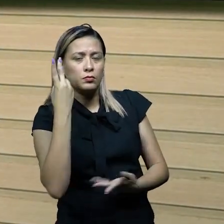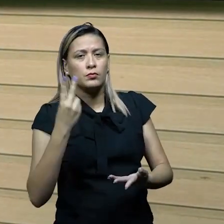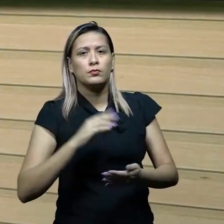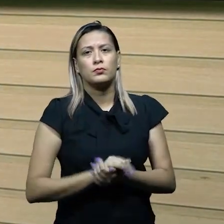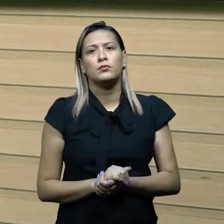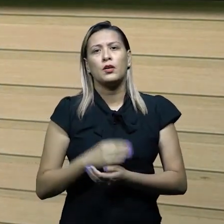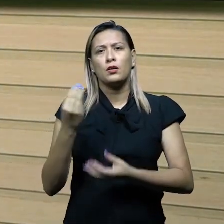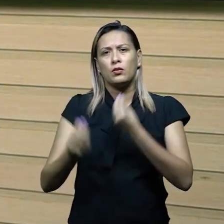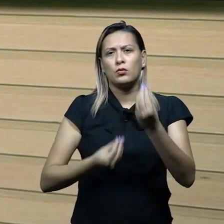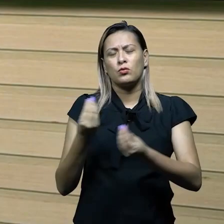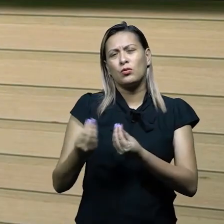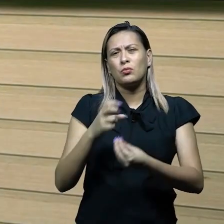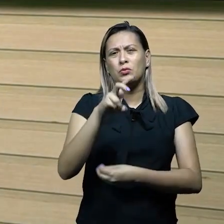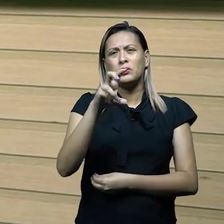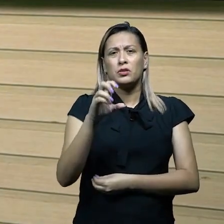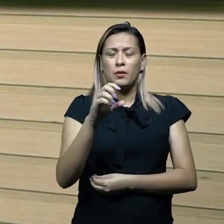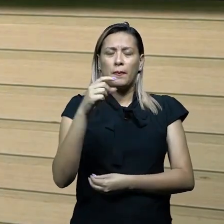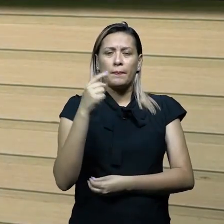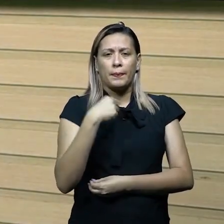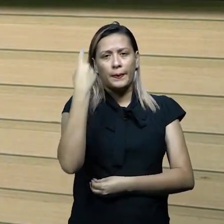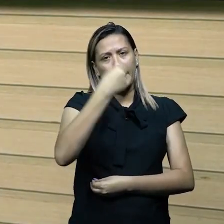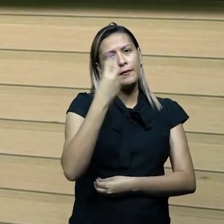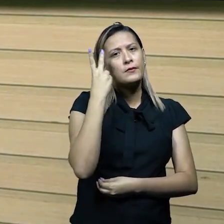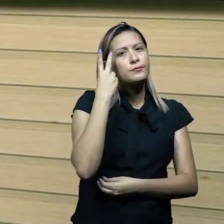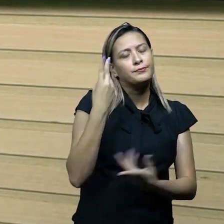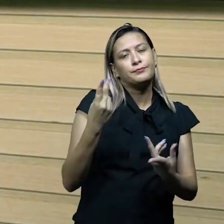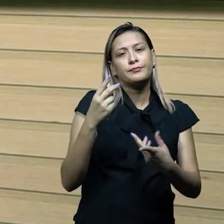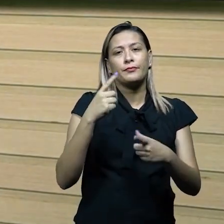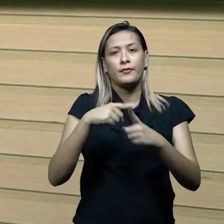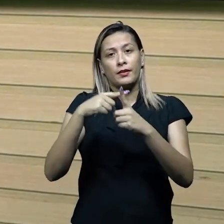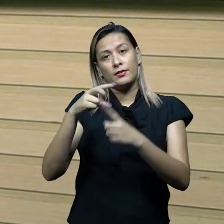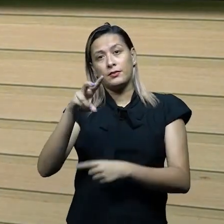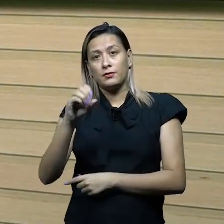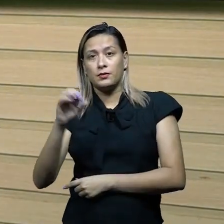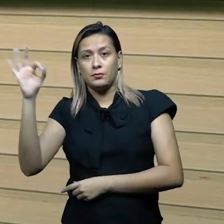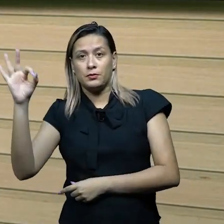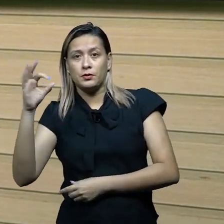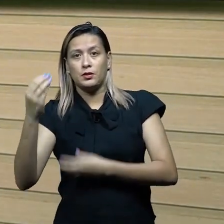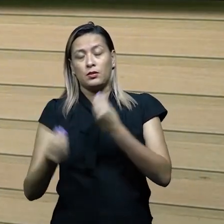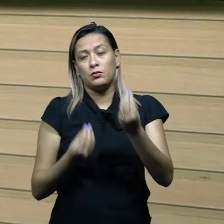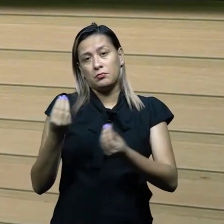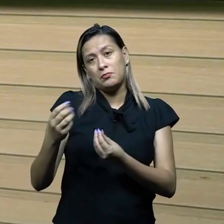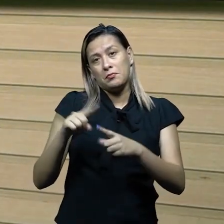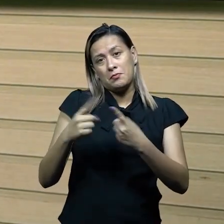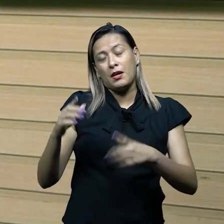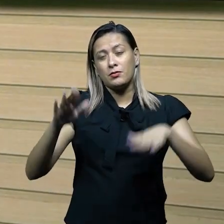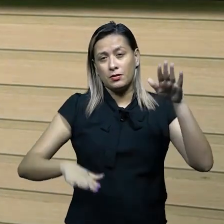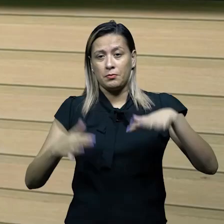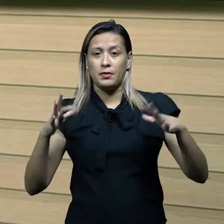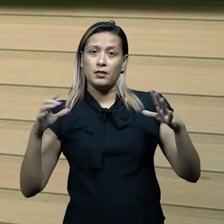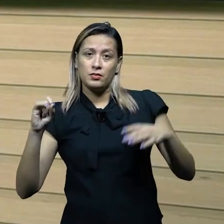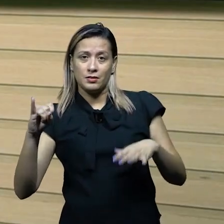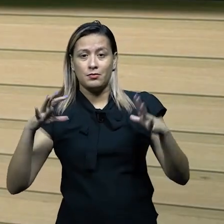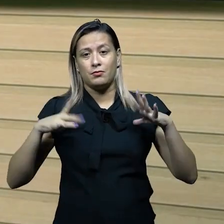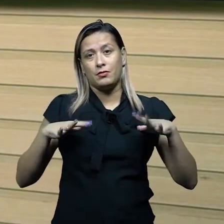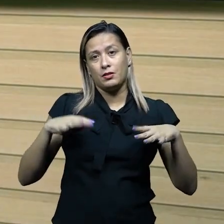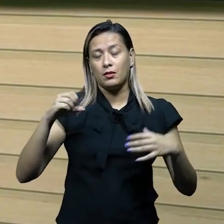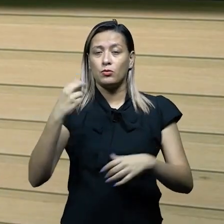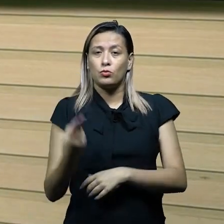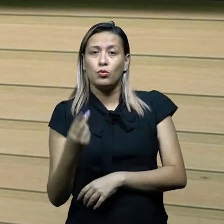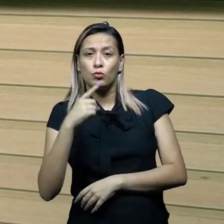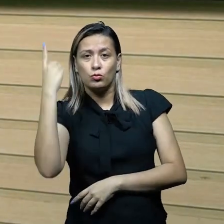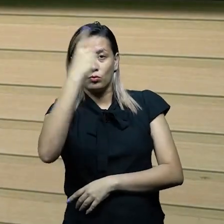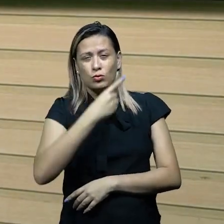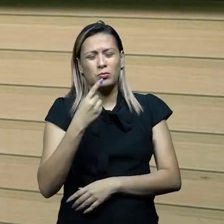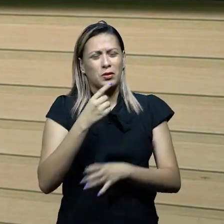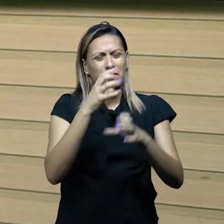me saber quanto é a hora extra de 50%, eu pego a hora normal e acrescento 50%. Mas a hora extra também pode ser de 100%, quando é feriados e domingos.